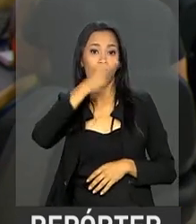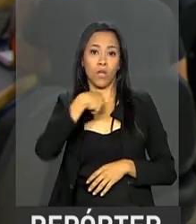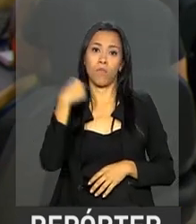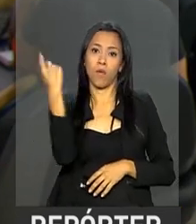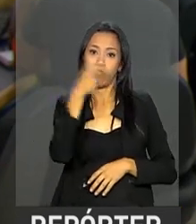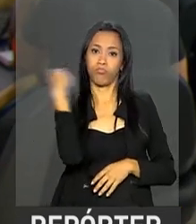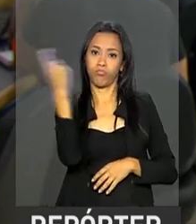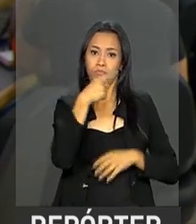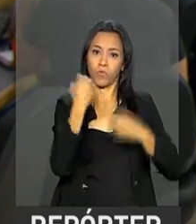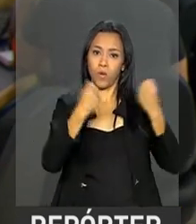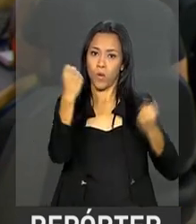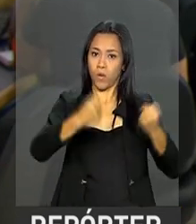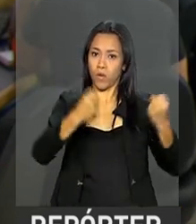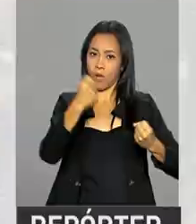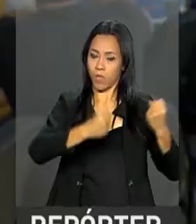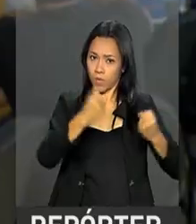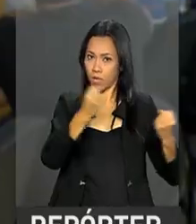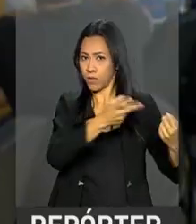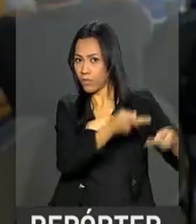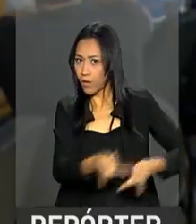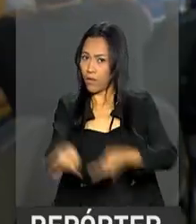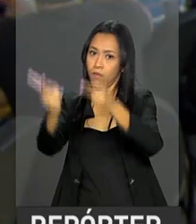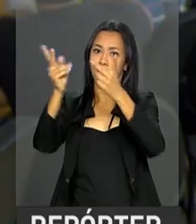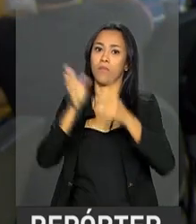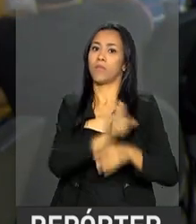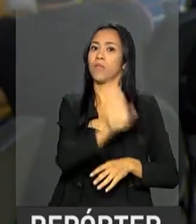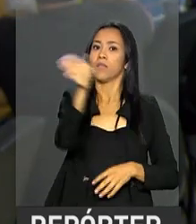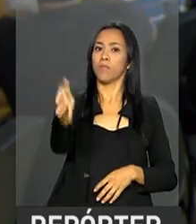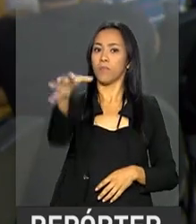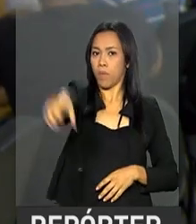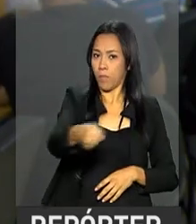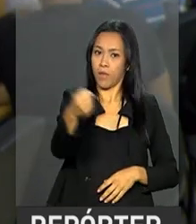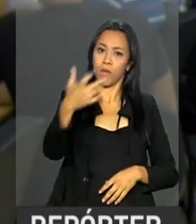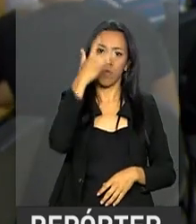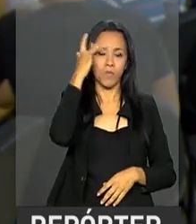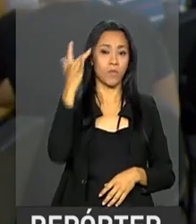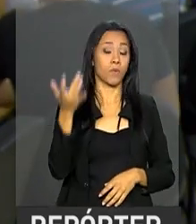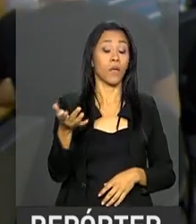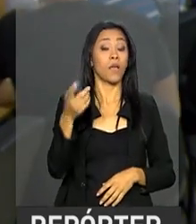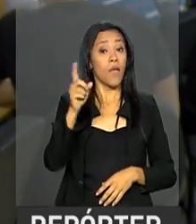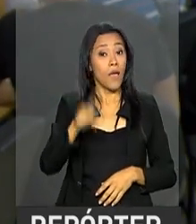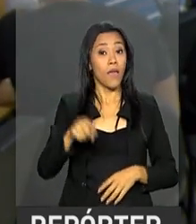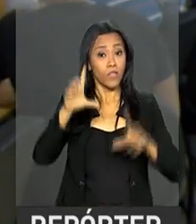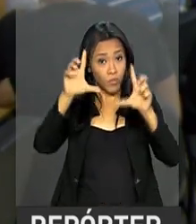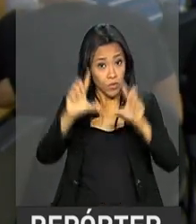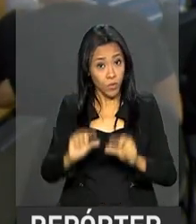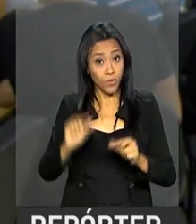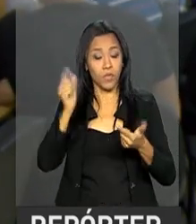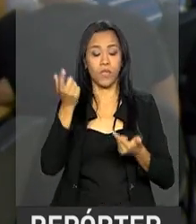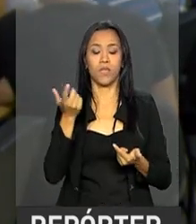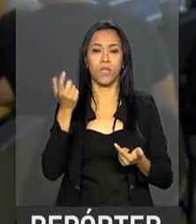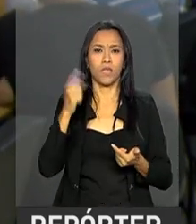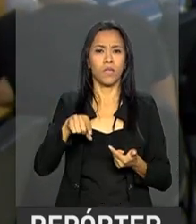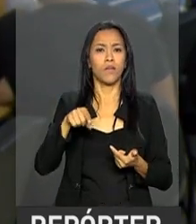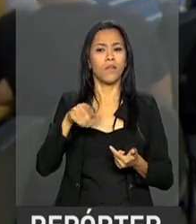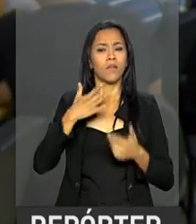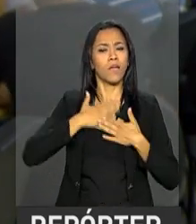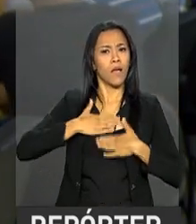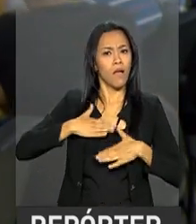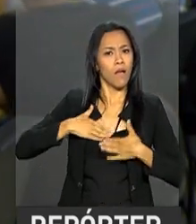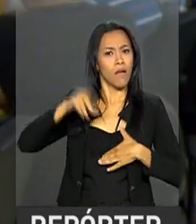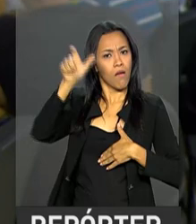básica ou uma avançada o objetivo do samu é diminuir o agravo do paciente estabilizá los e evitar